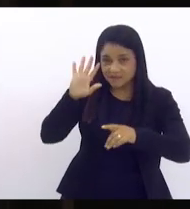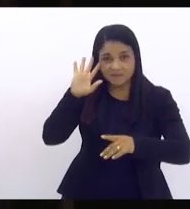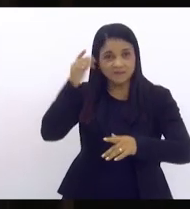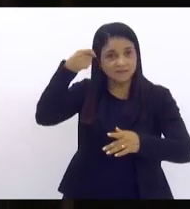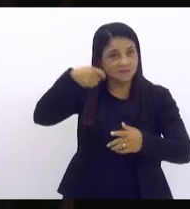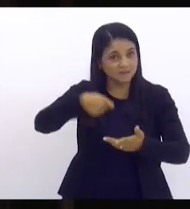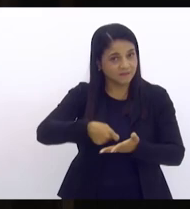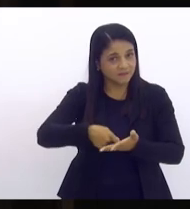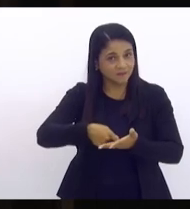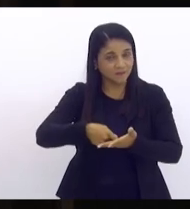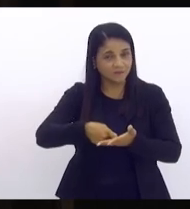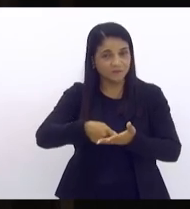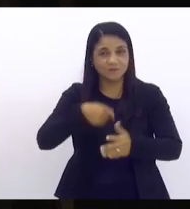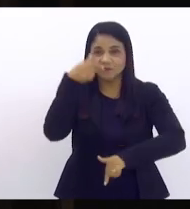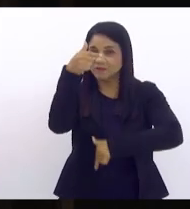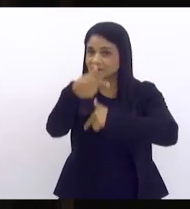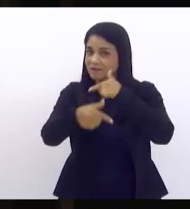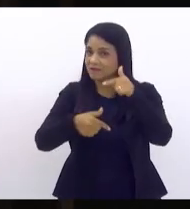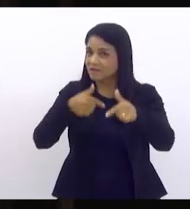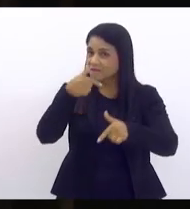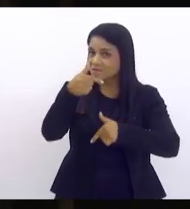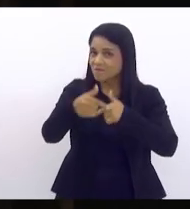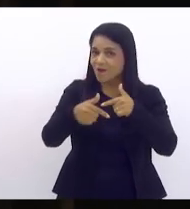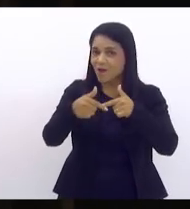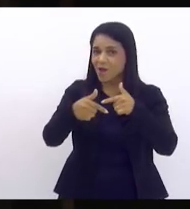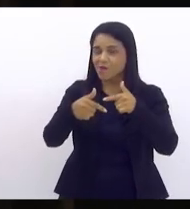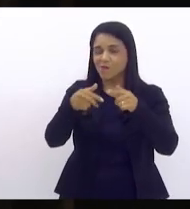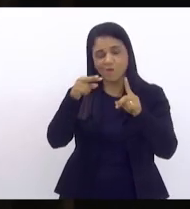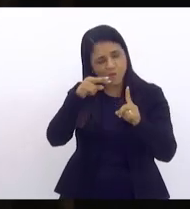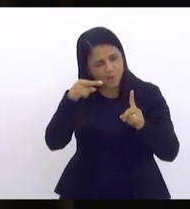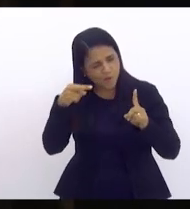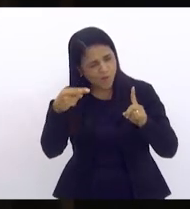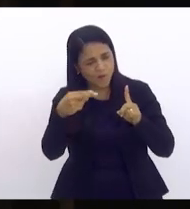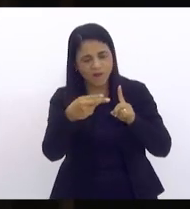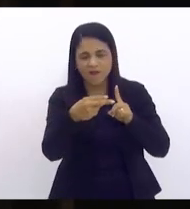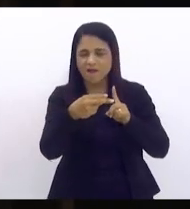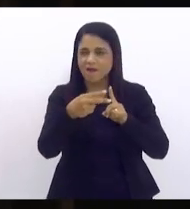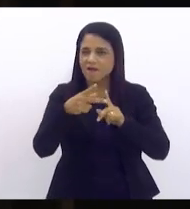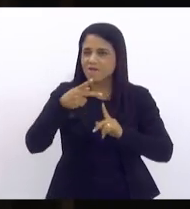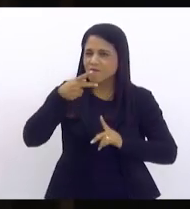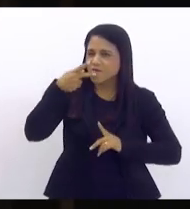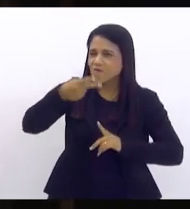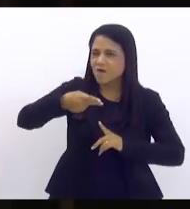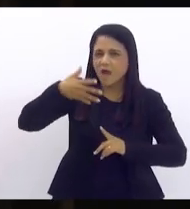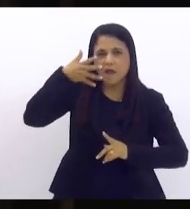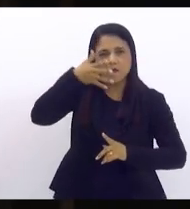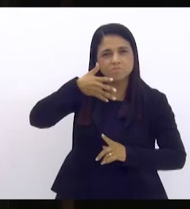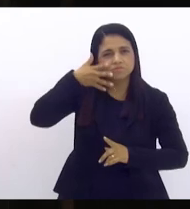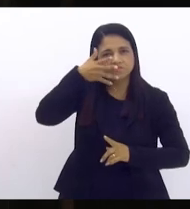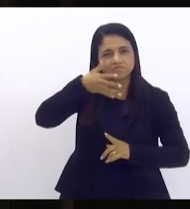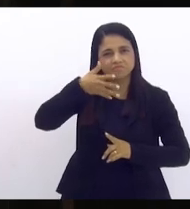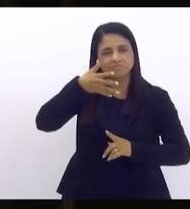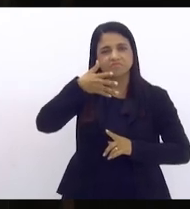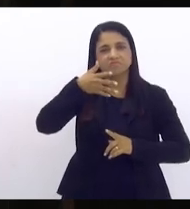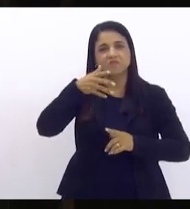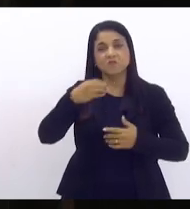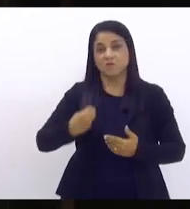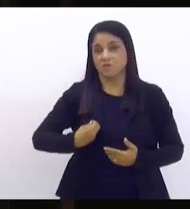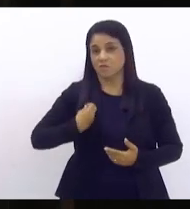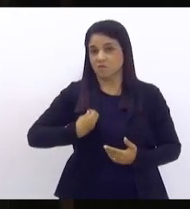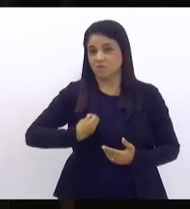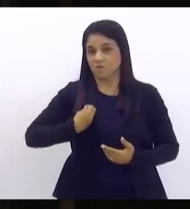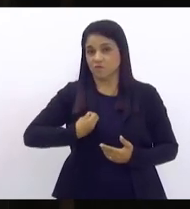nossos trabalhos, nosso olhar, nosso falar, nosso viver,